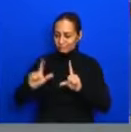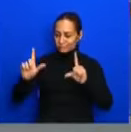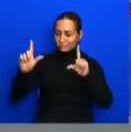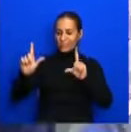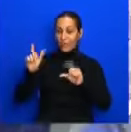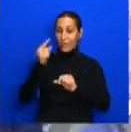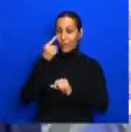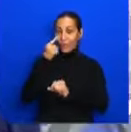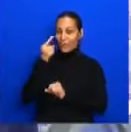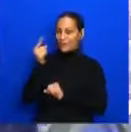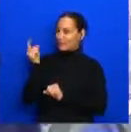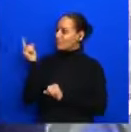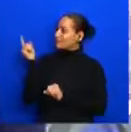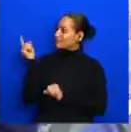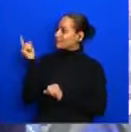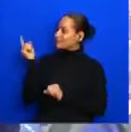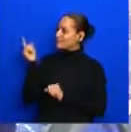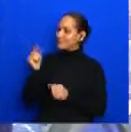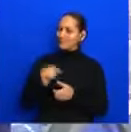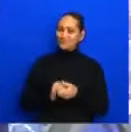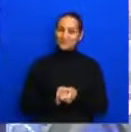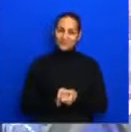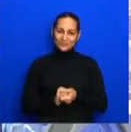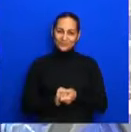nosso telão de LED.